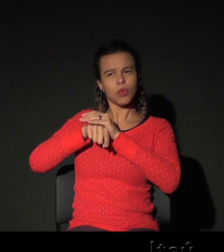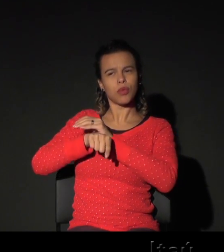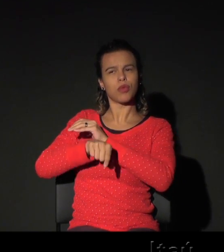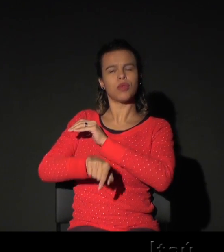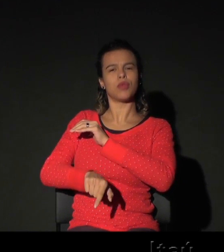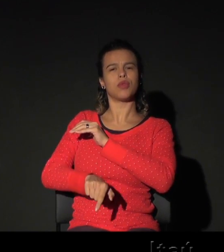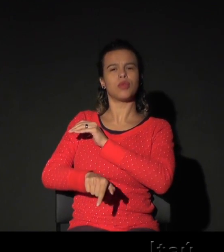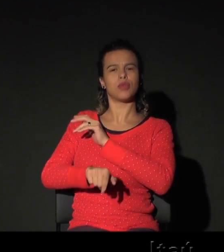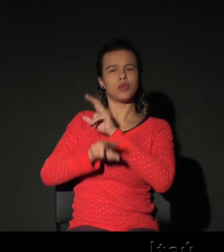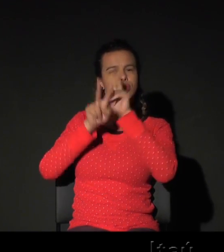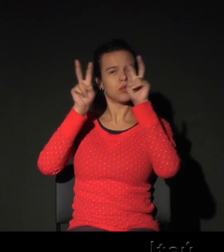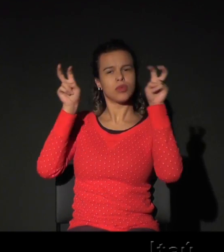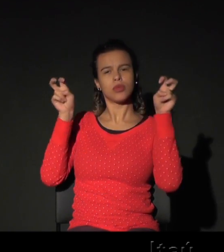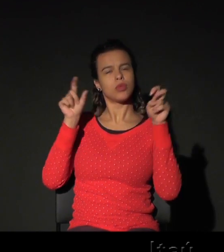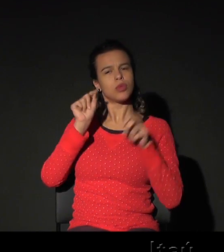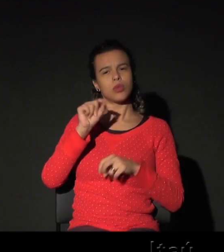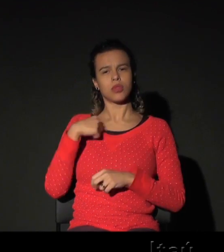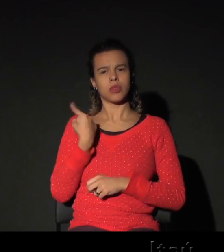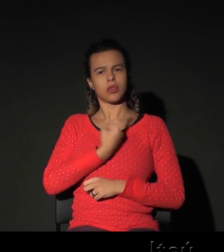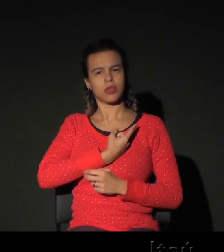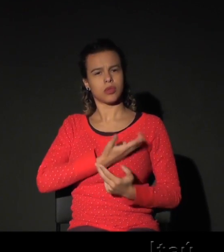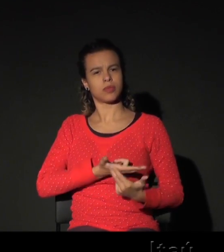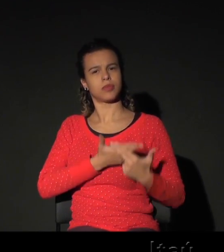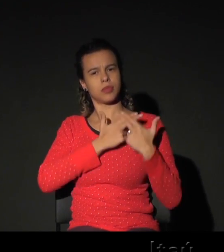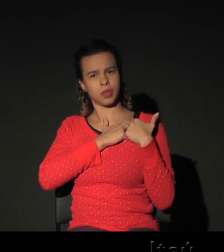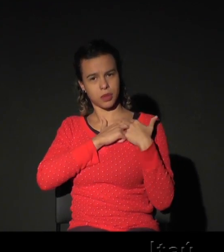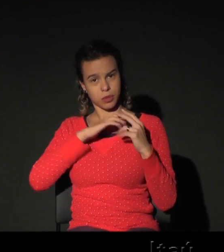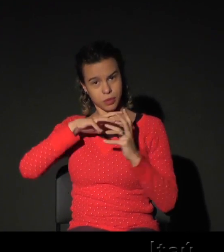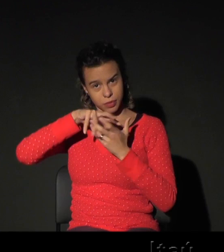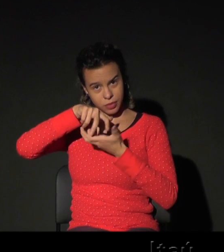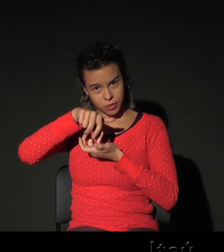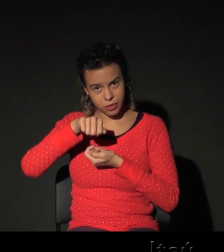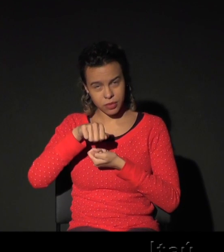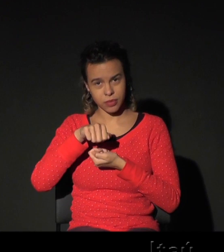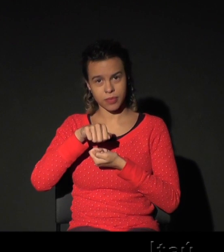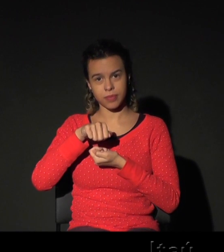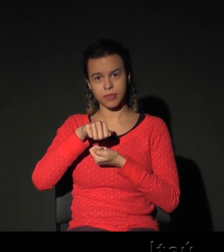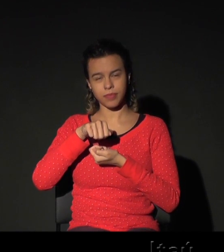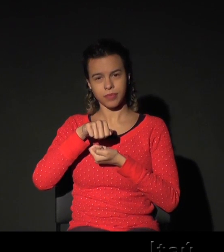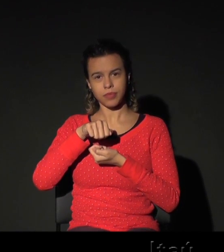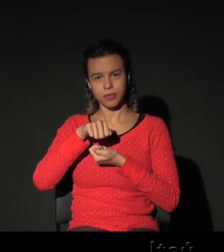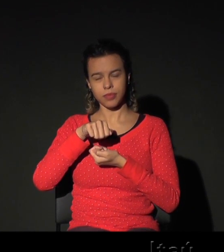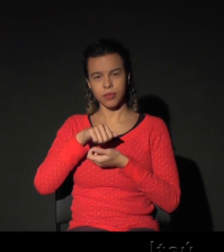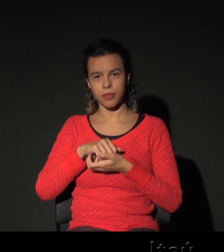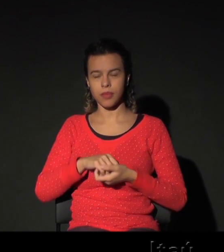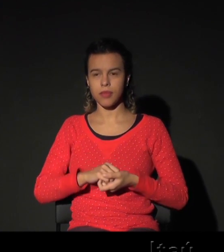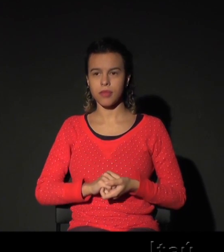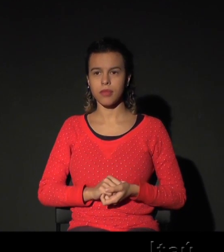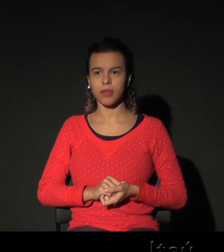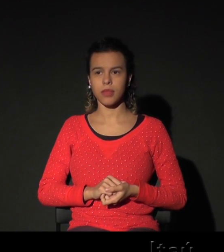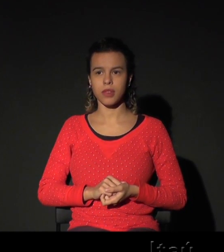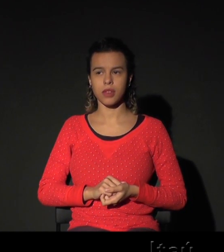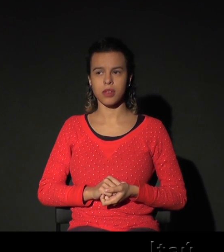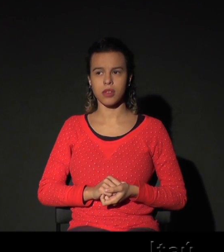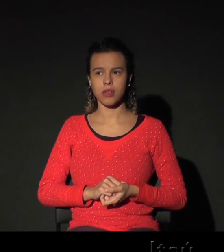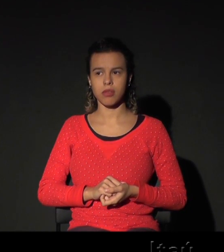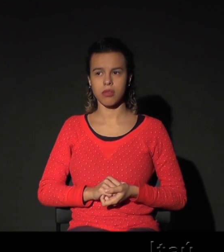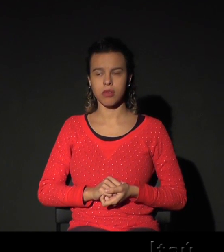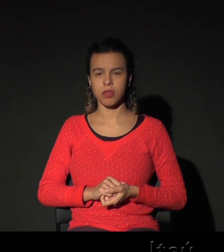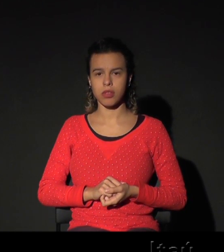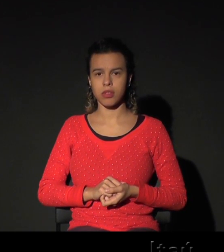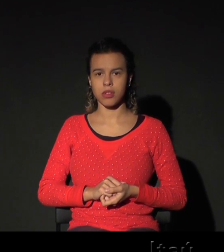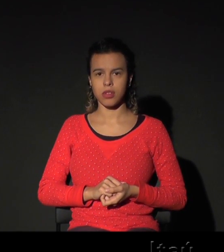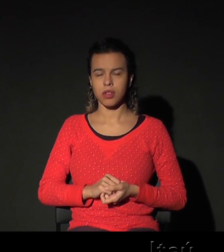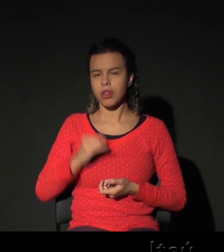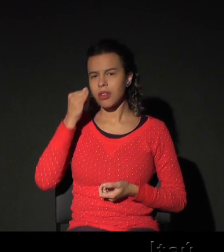profunda sobre qual é o nosso papel no planeta terra para que a gente